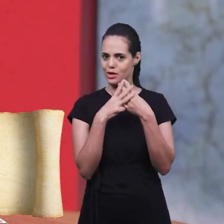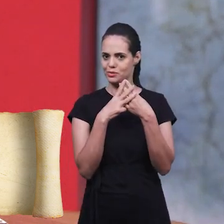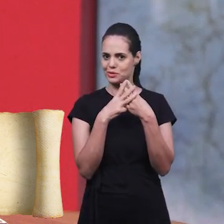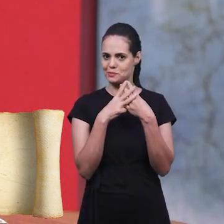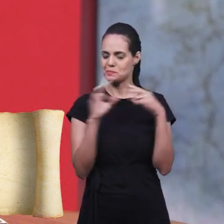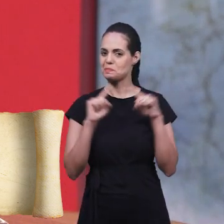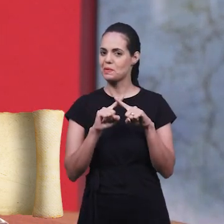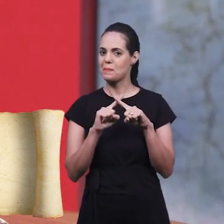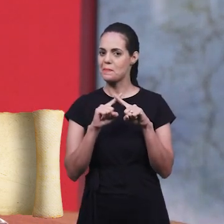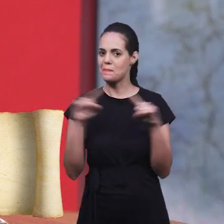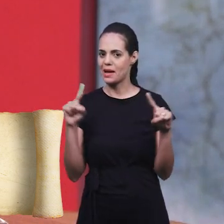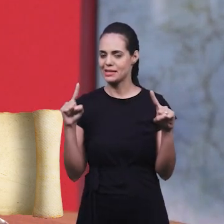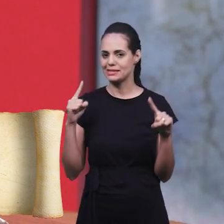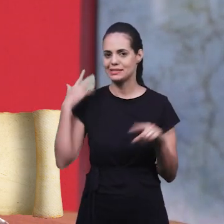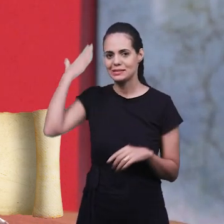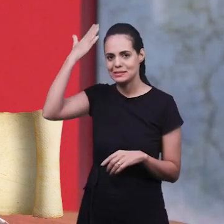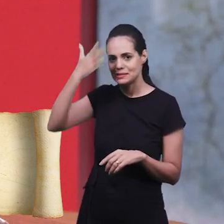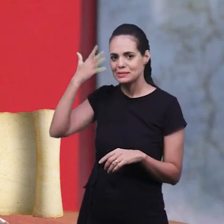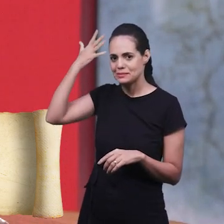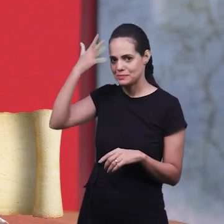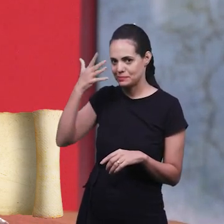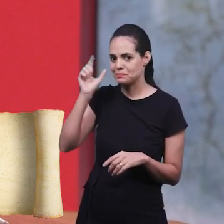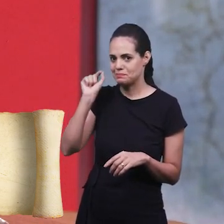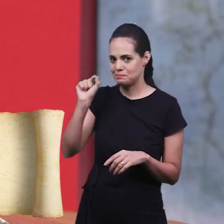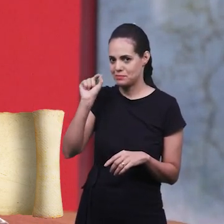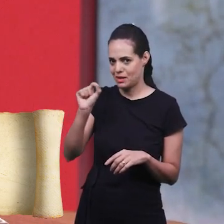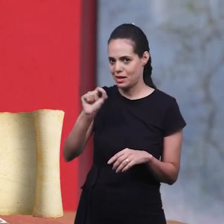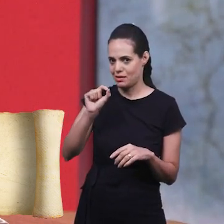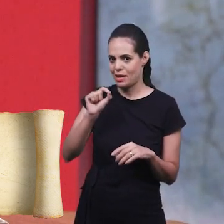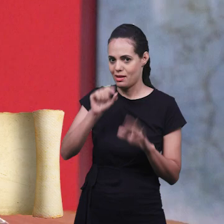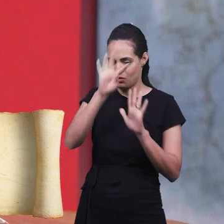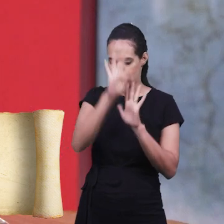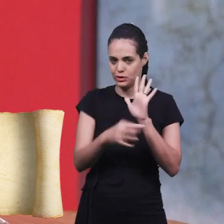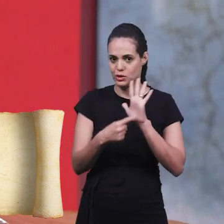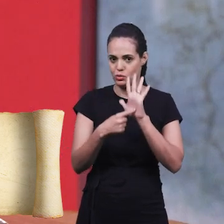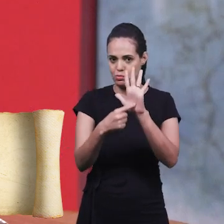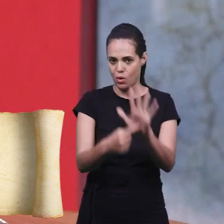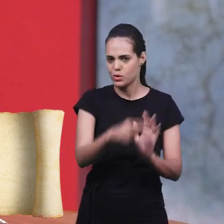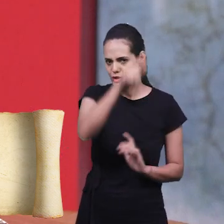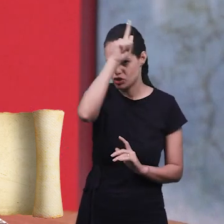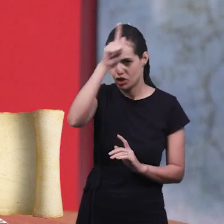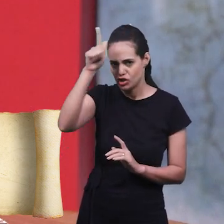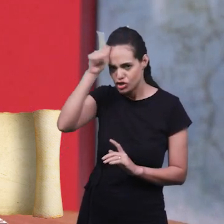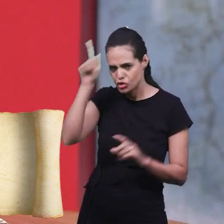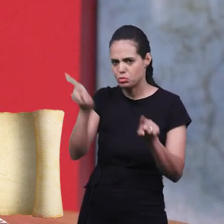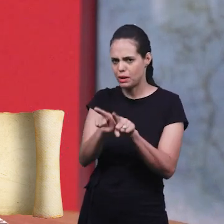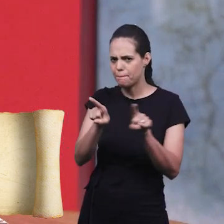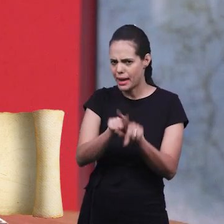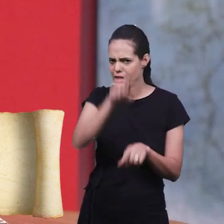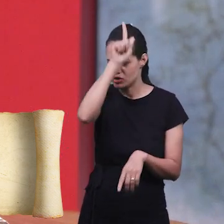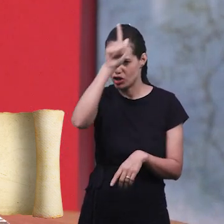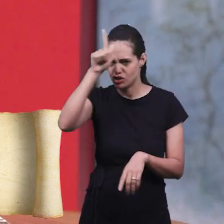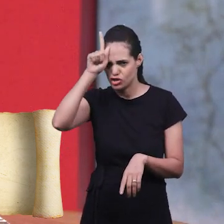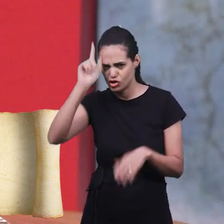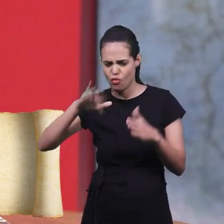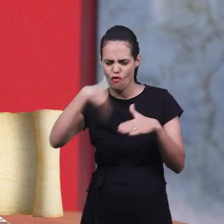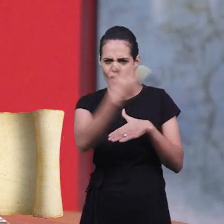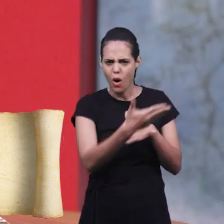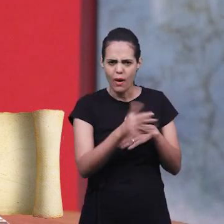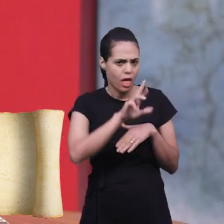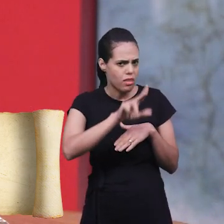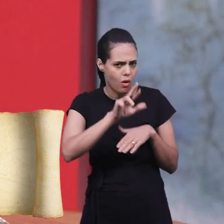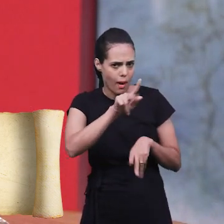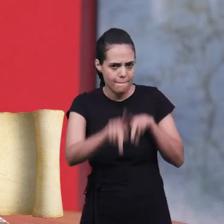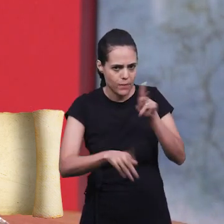judeus. Mas também vimos que a palavra foi estendida aos gentios. Chegou um ponto em que os judeus resistiram